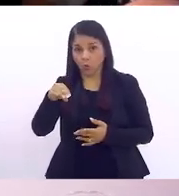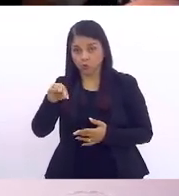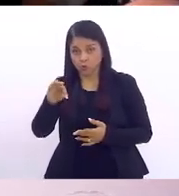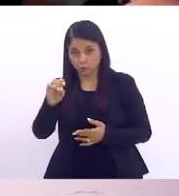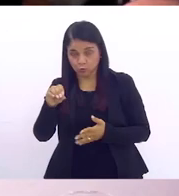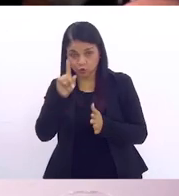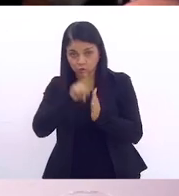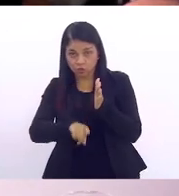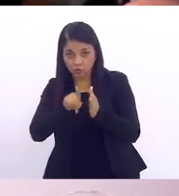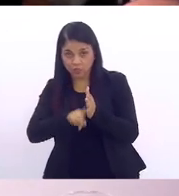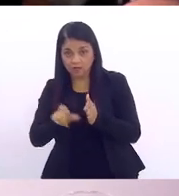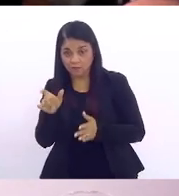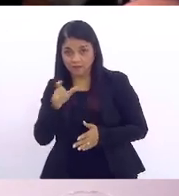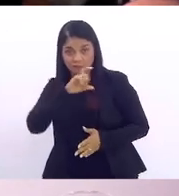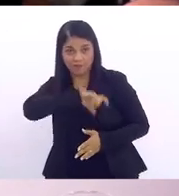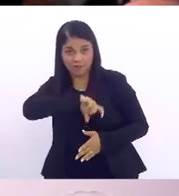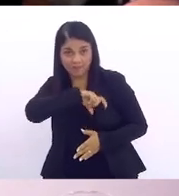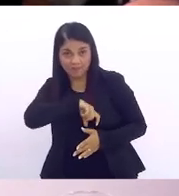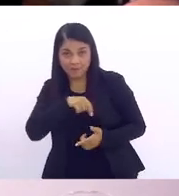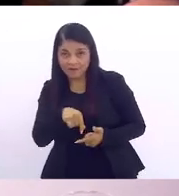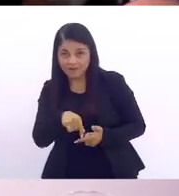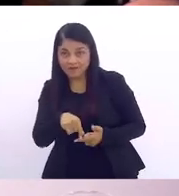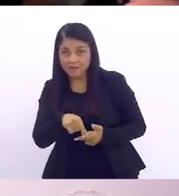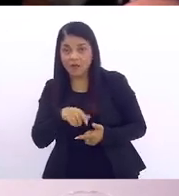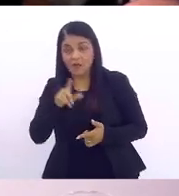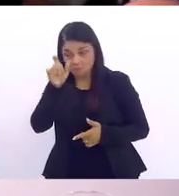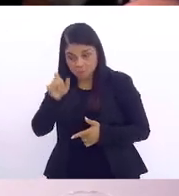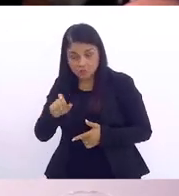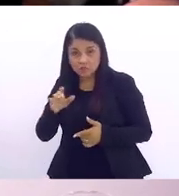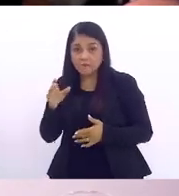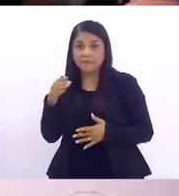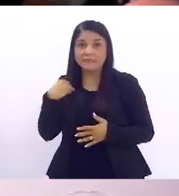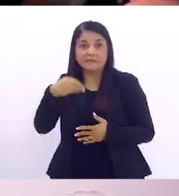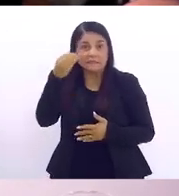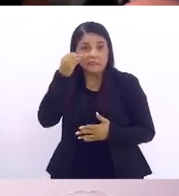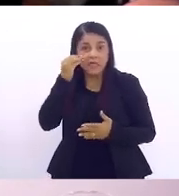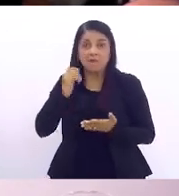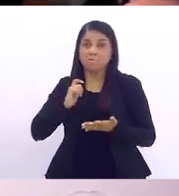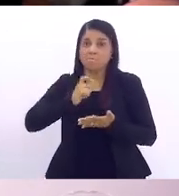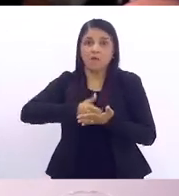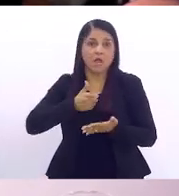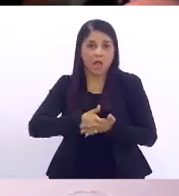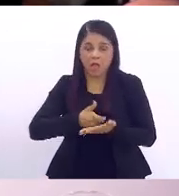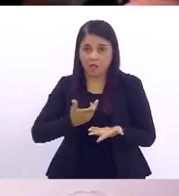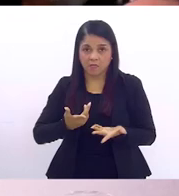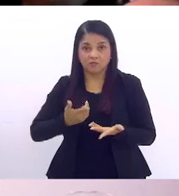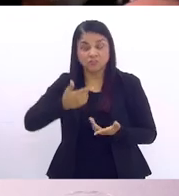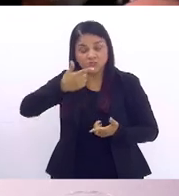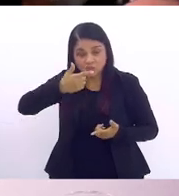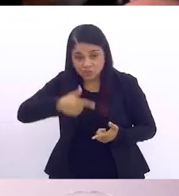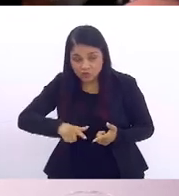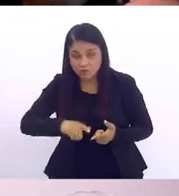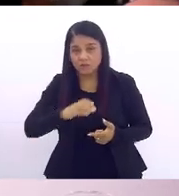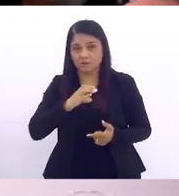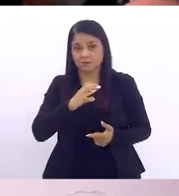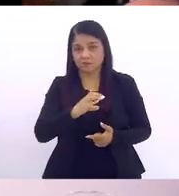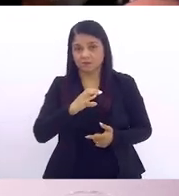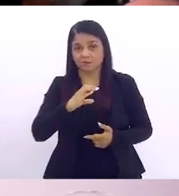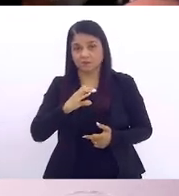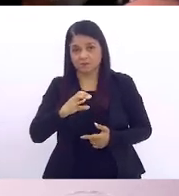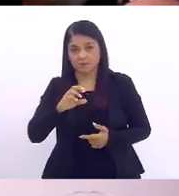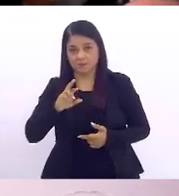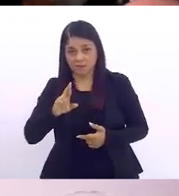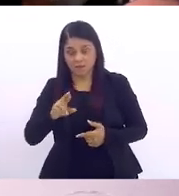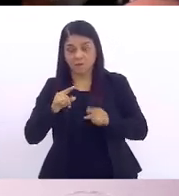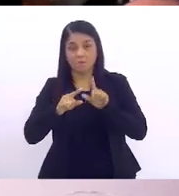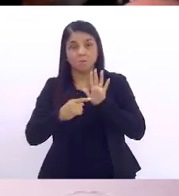claro essa pessoa vai fazer de tudo para pagar então de novo a CCR